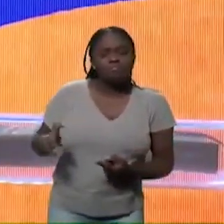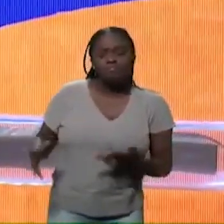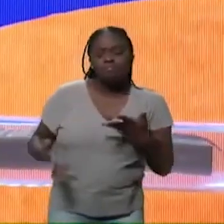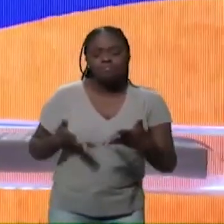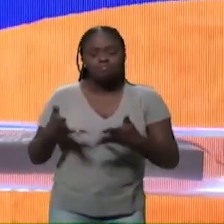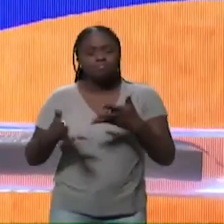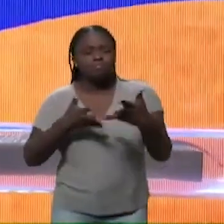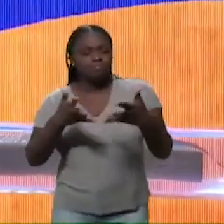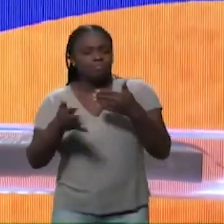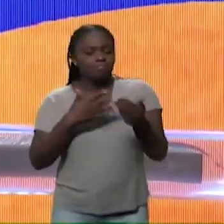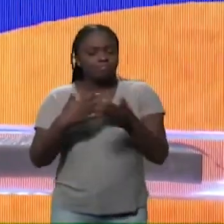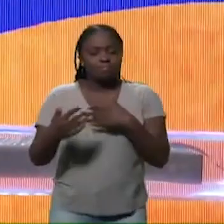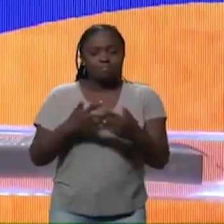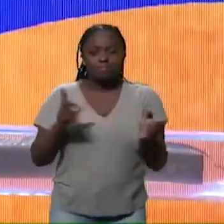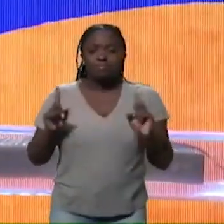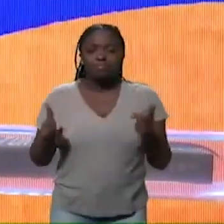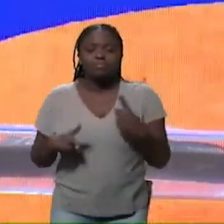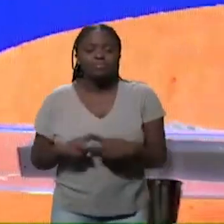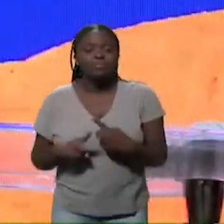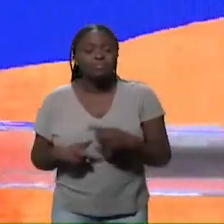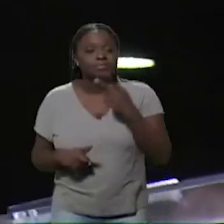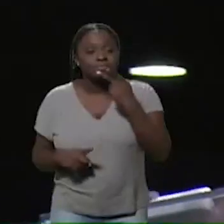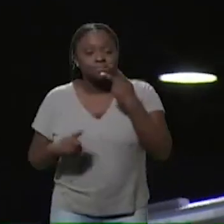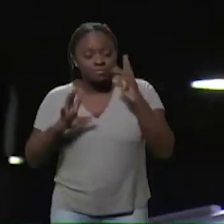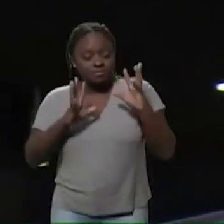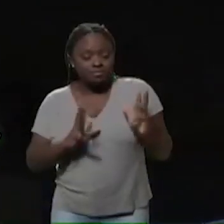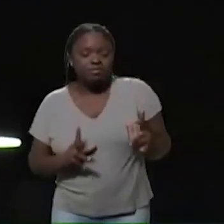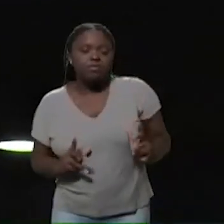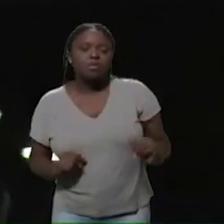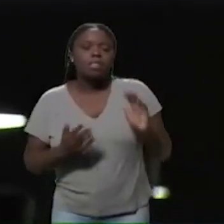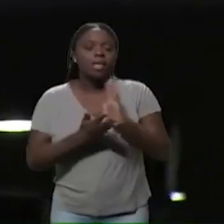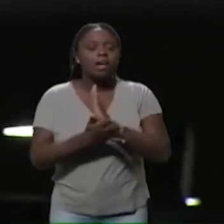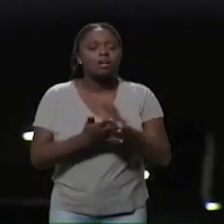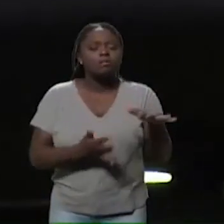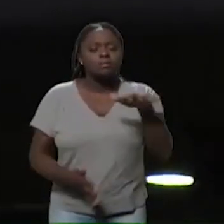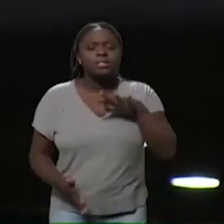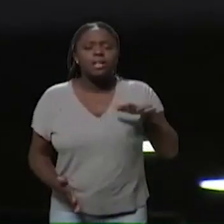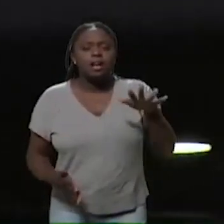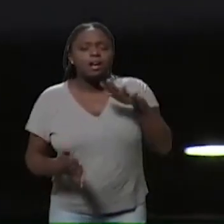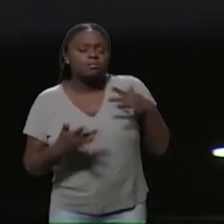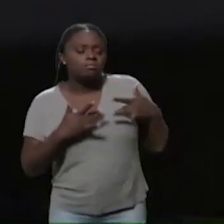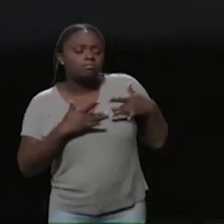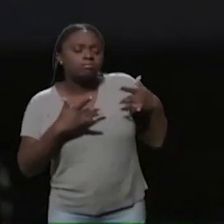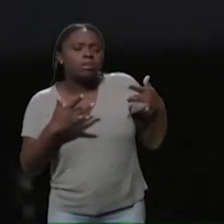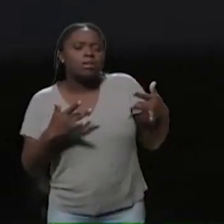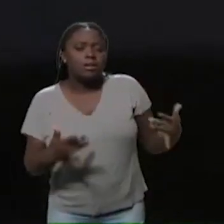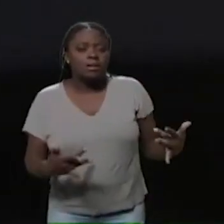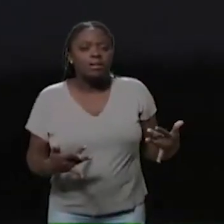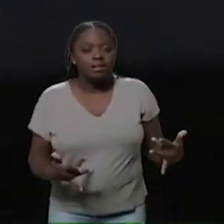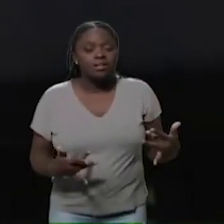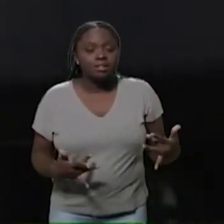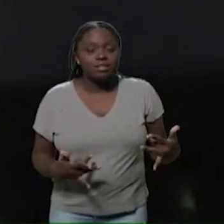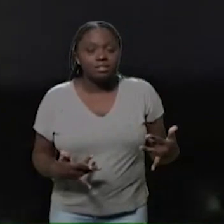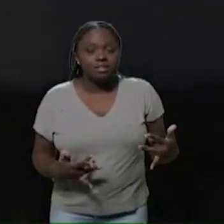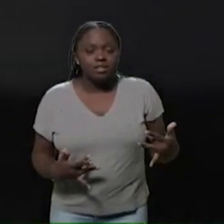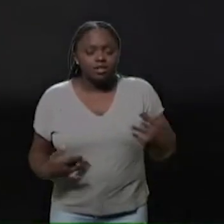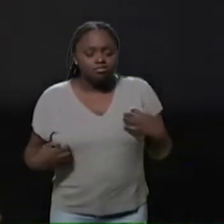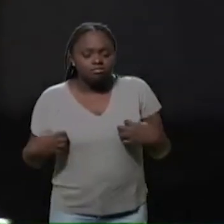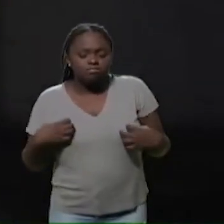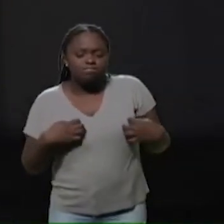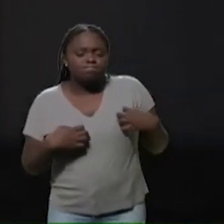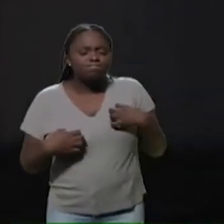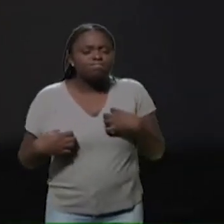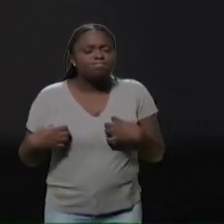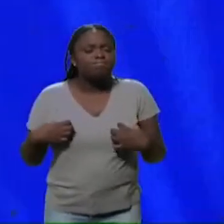popular, porque falar de pureza toca em algumas feridas e abre alguns machucados. E